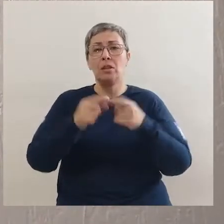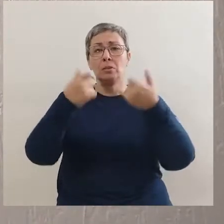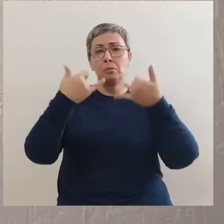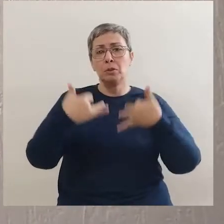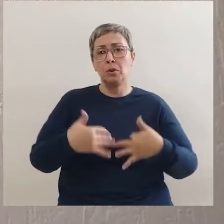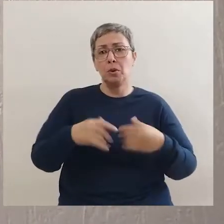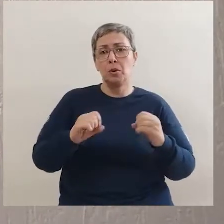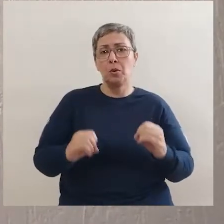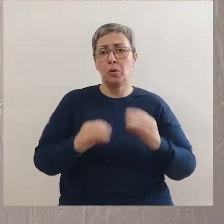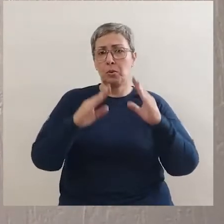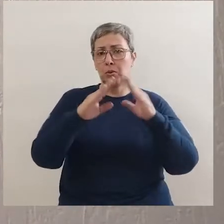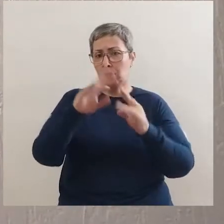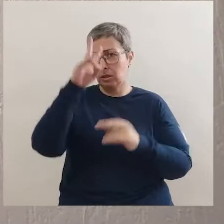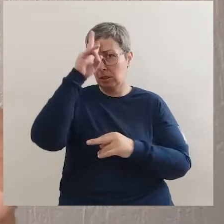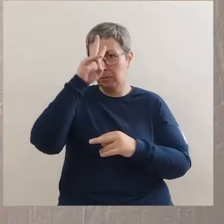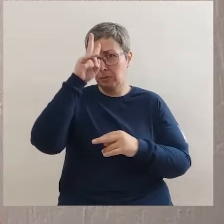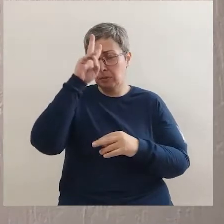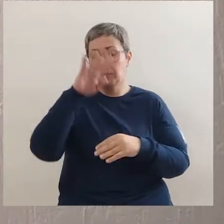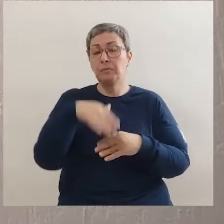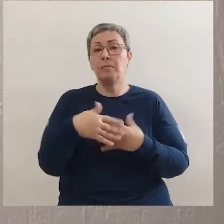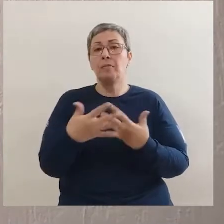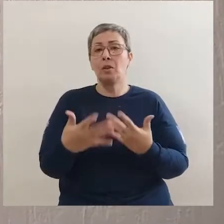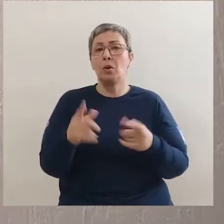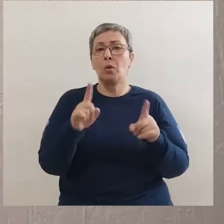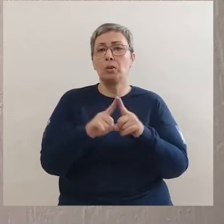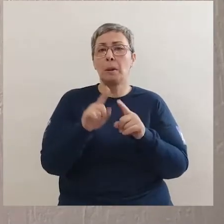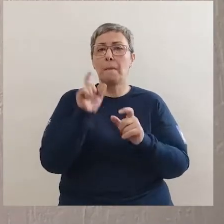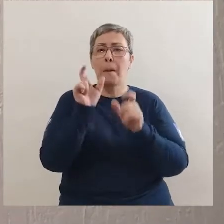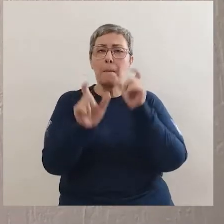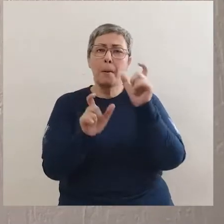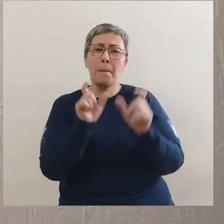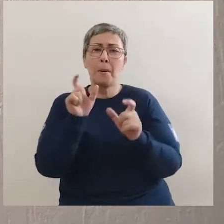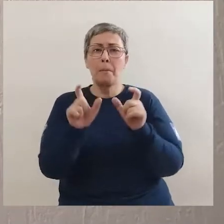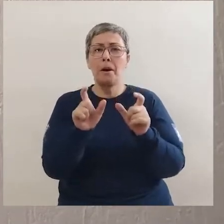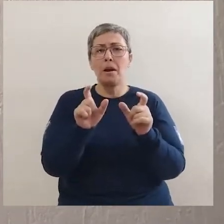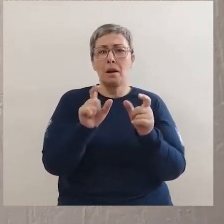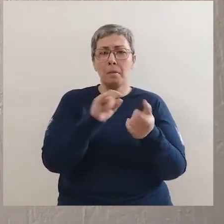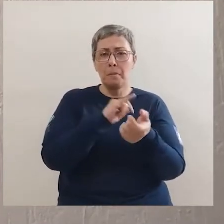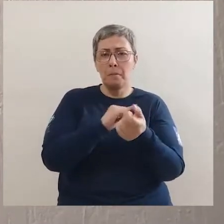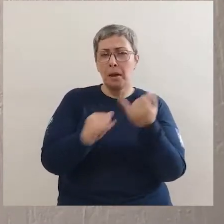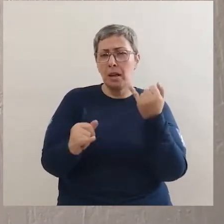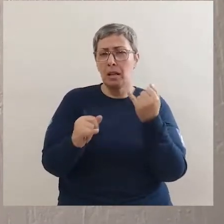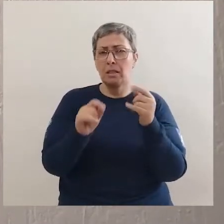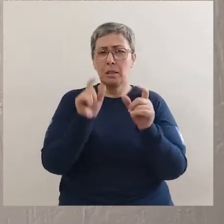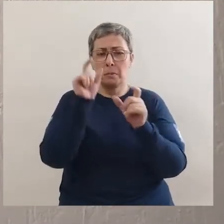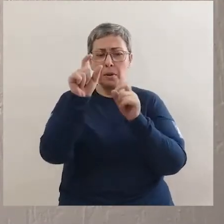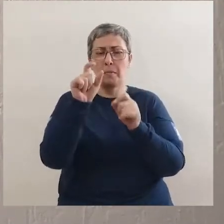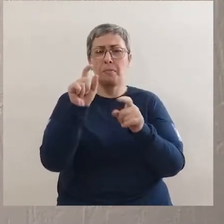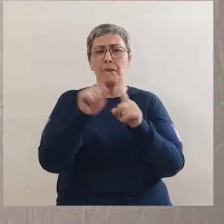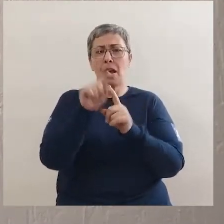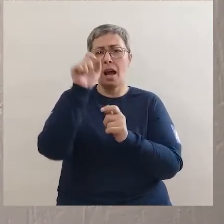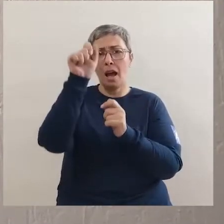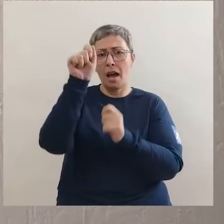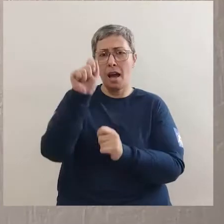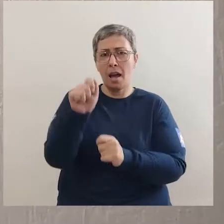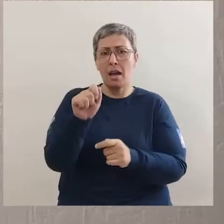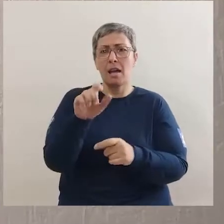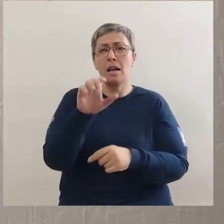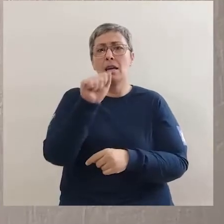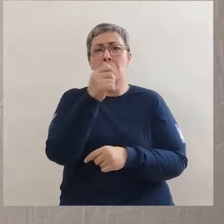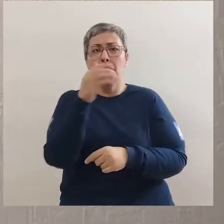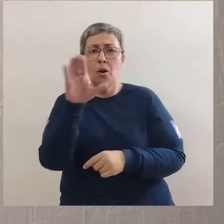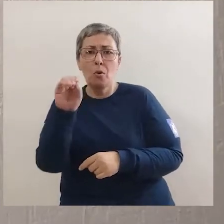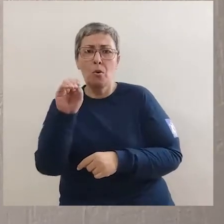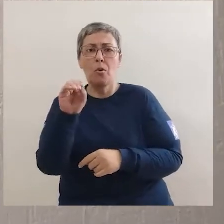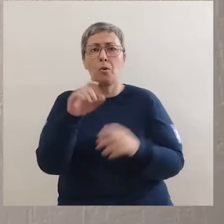vocês se lembram, que são aquelas palavras que têm o som final parecido, lembra? Como, por exemplo, desse repente, campeão e cordão. A